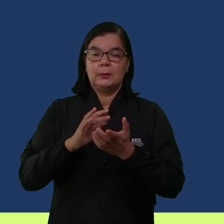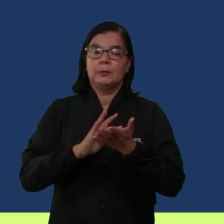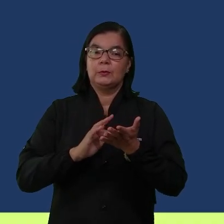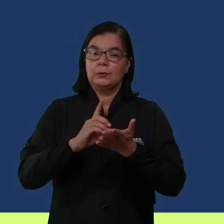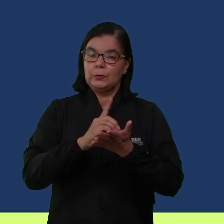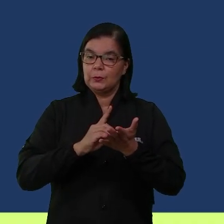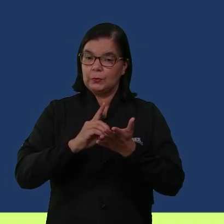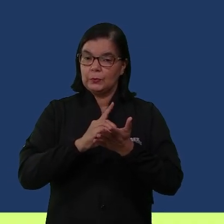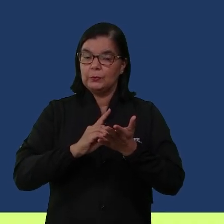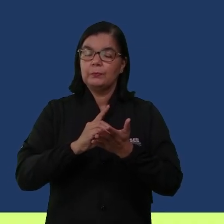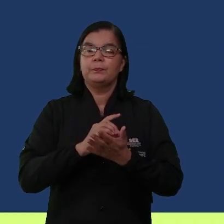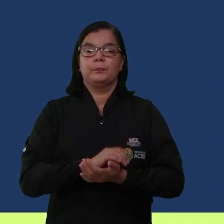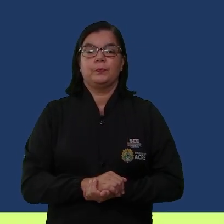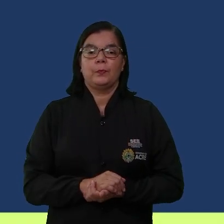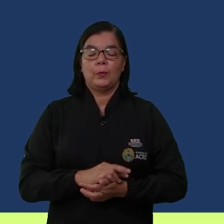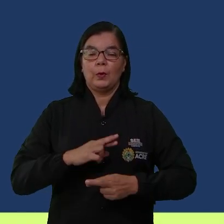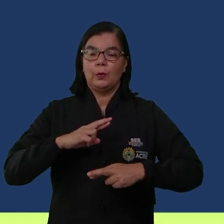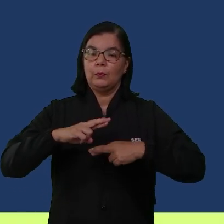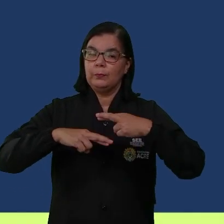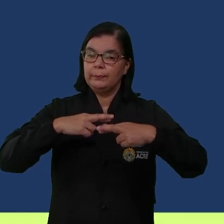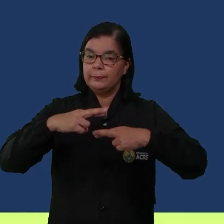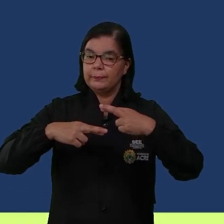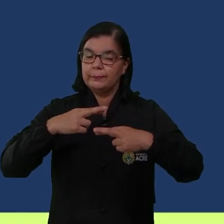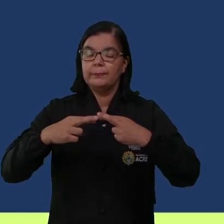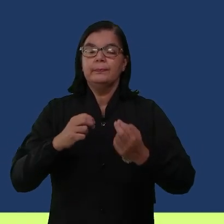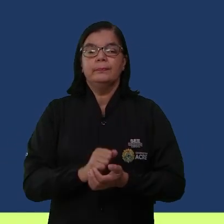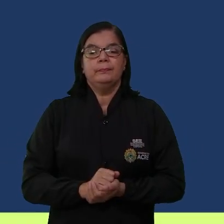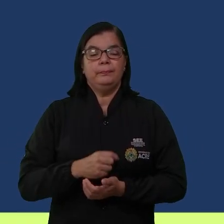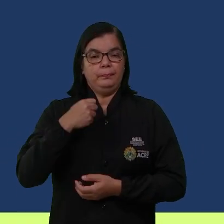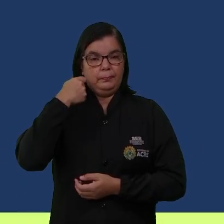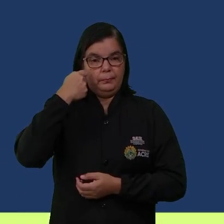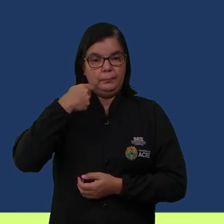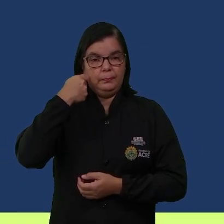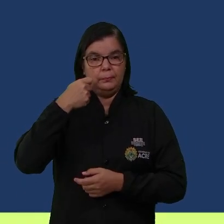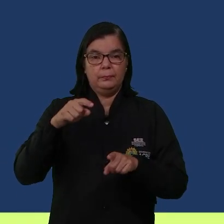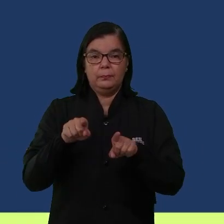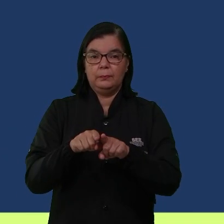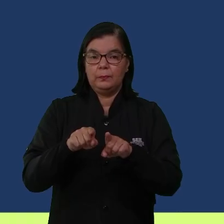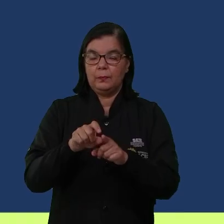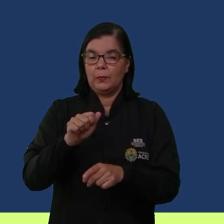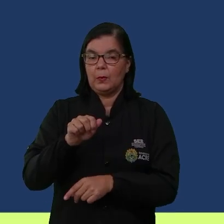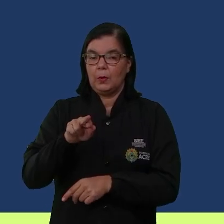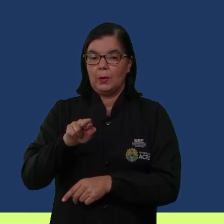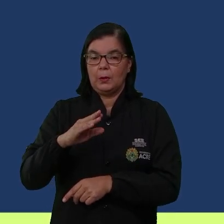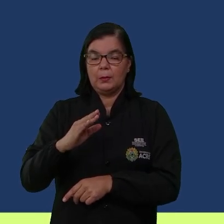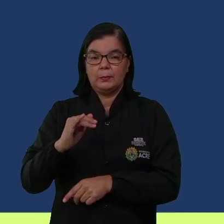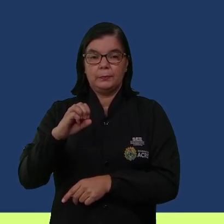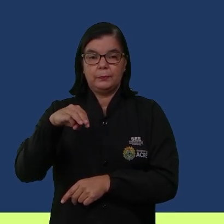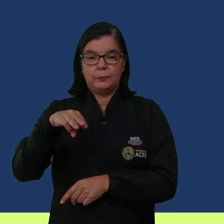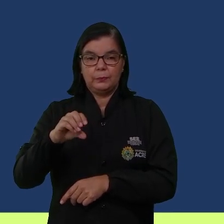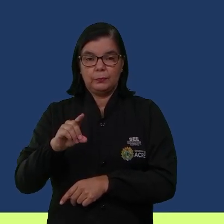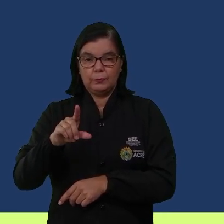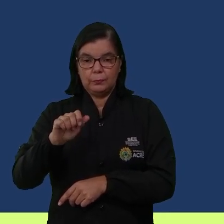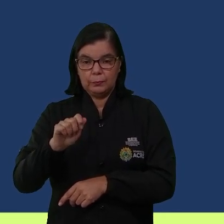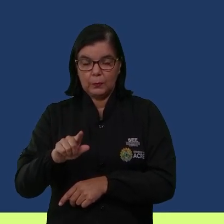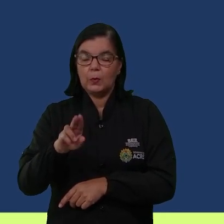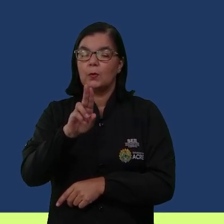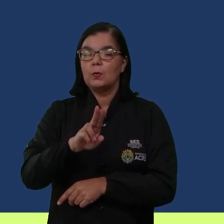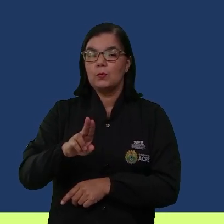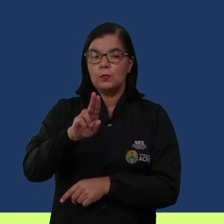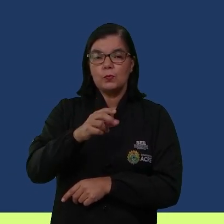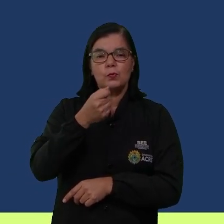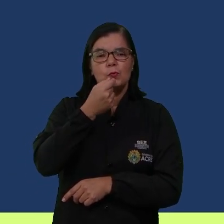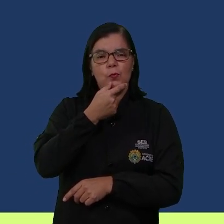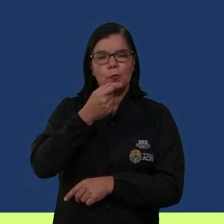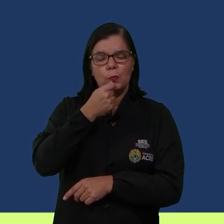vamos seguindo. No Renascimento, os artistas como Arcimboldo utilizam paródia em